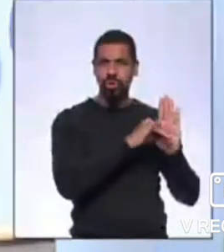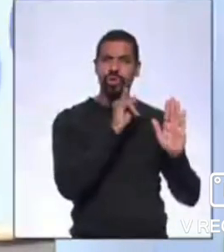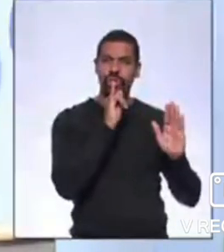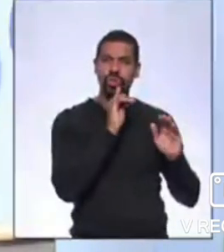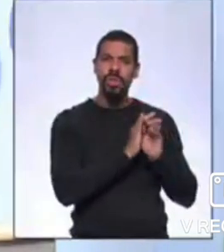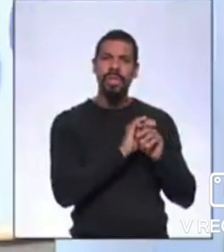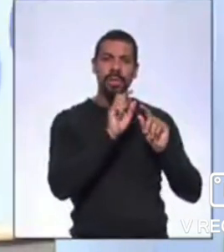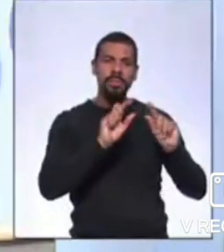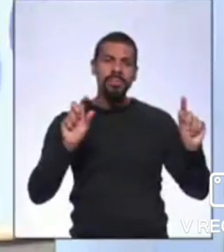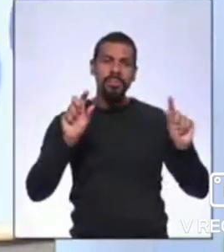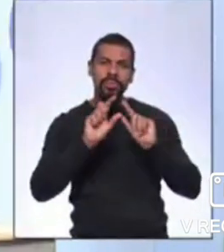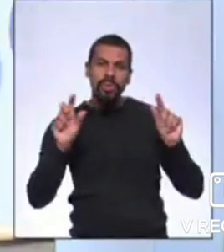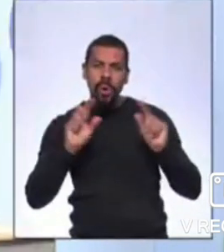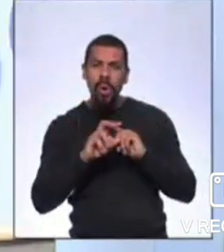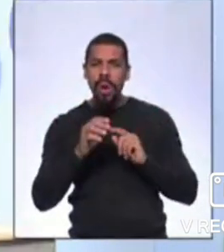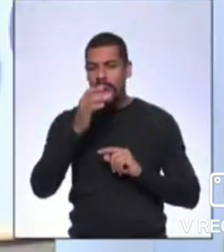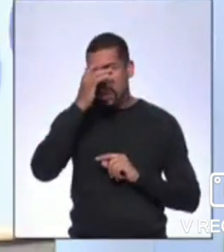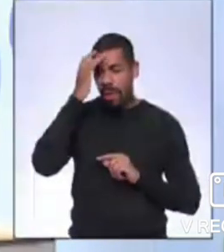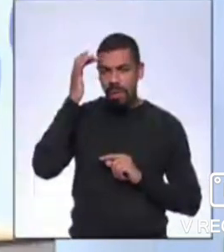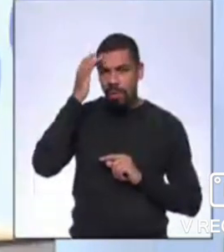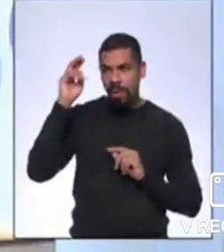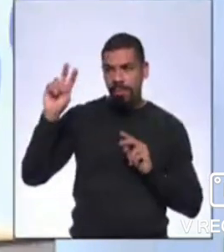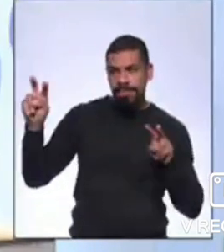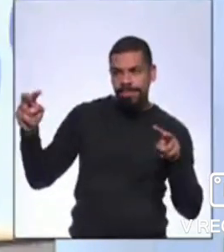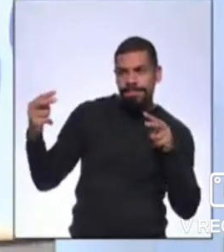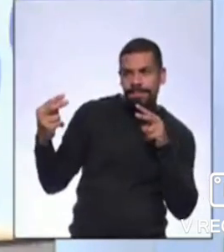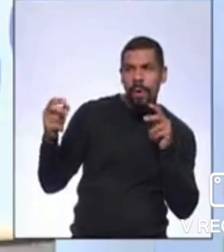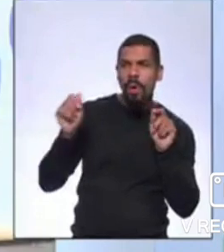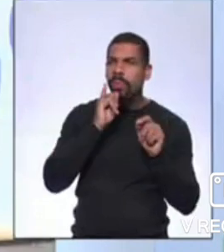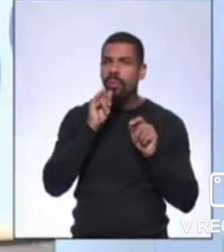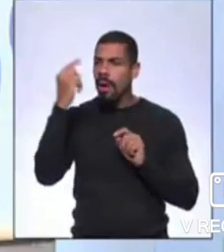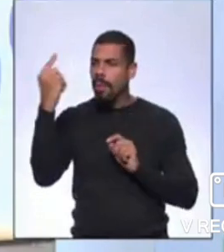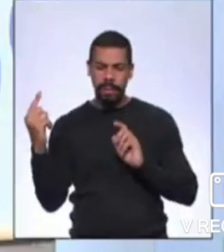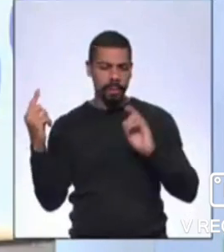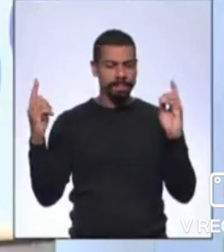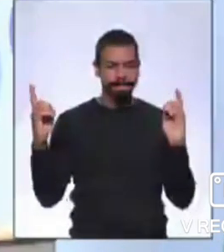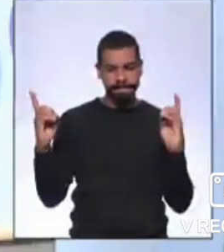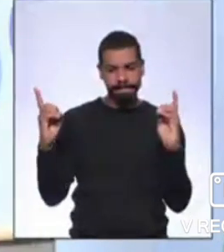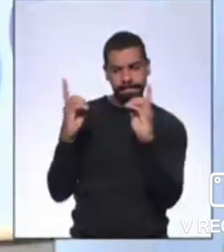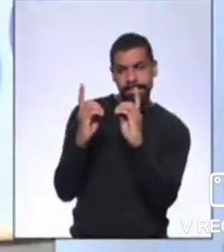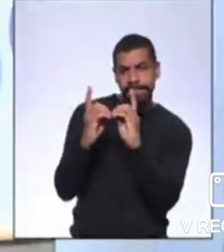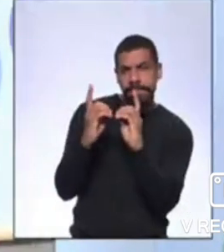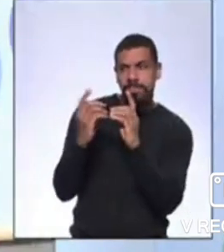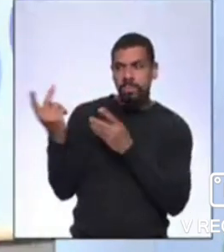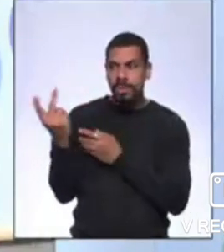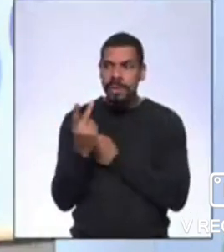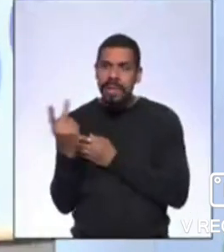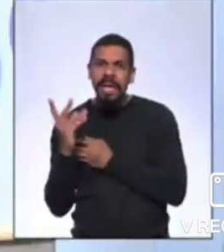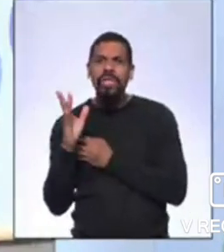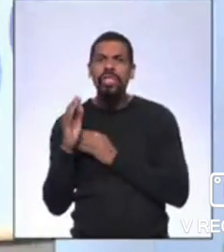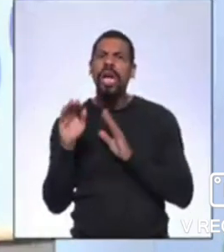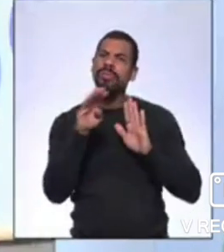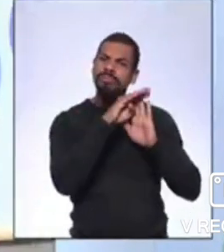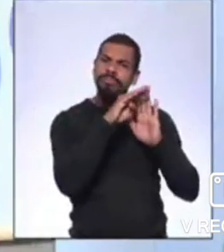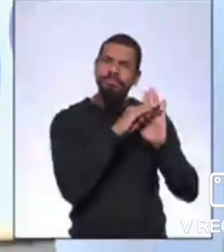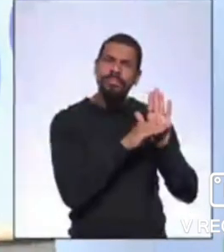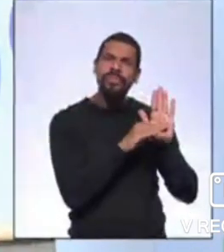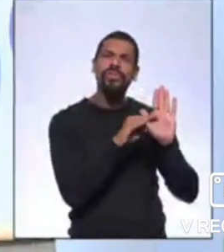dente por dente, o Código de Talião, essa parte da lei ela já existia no Código